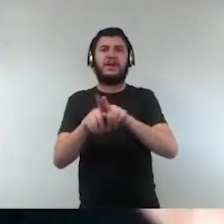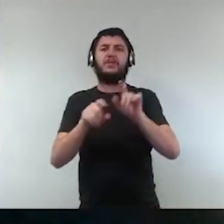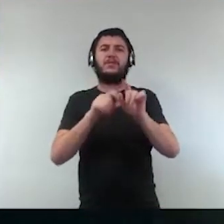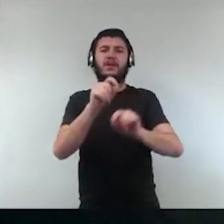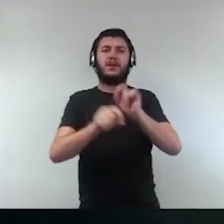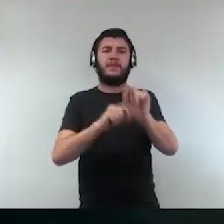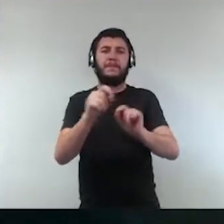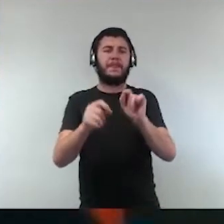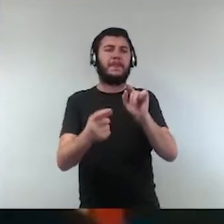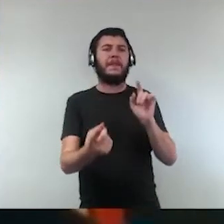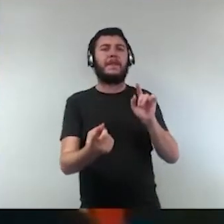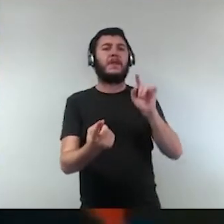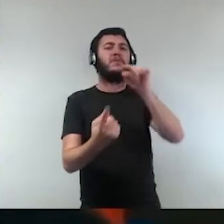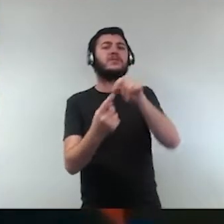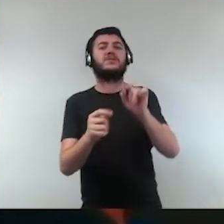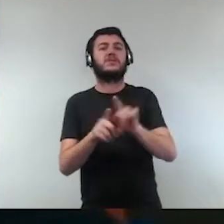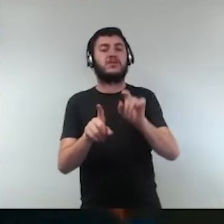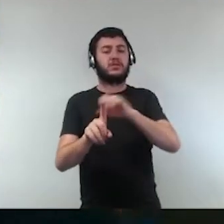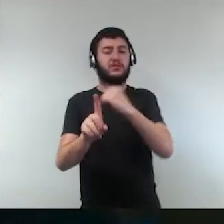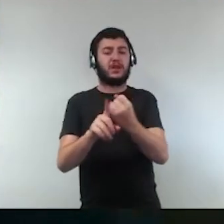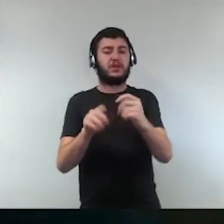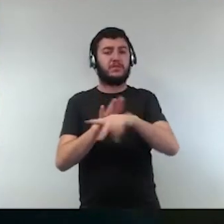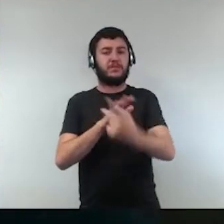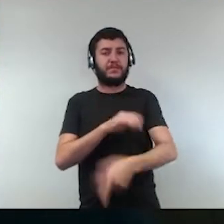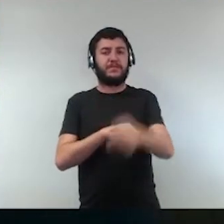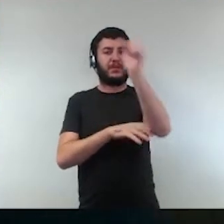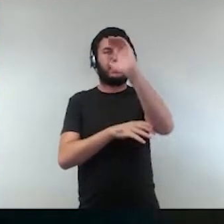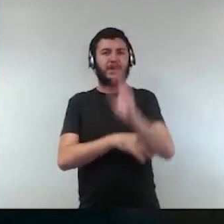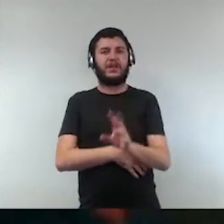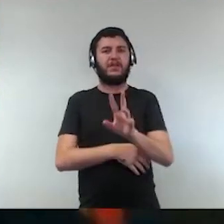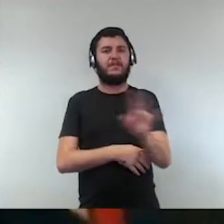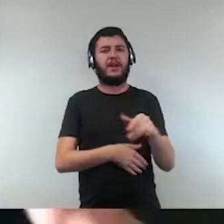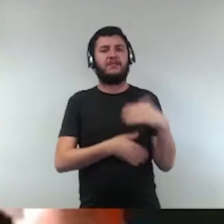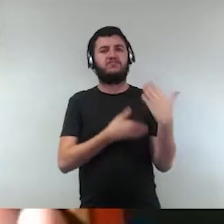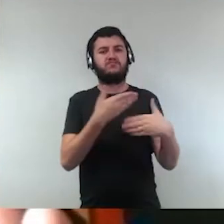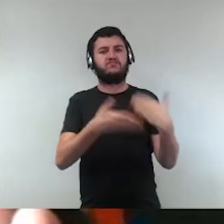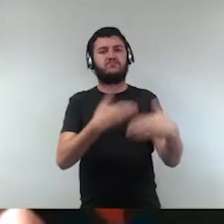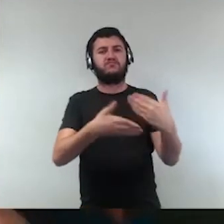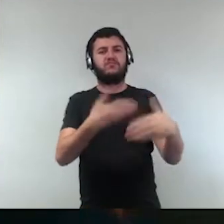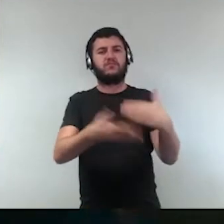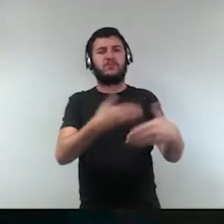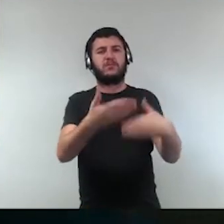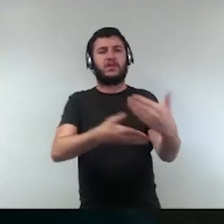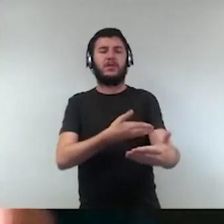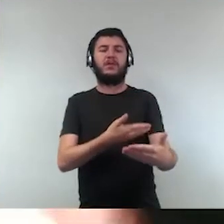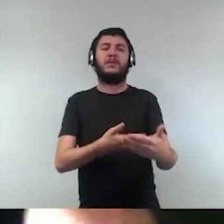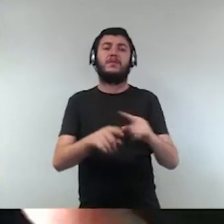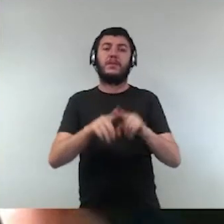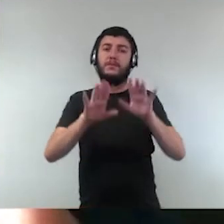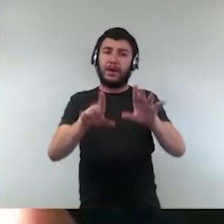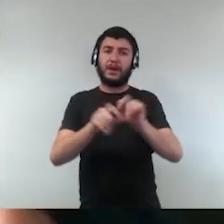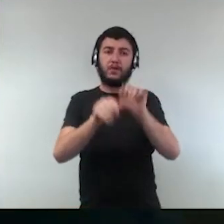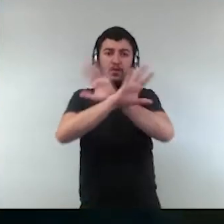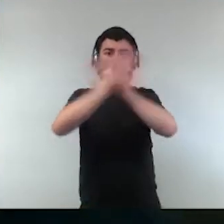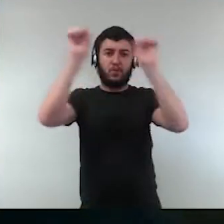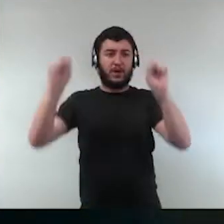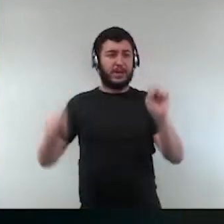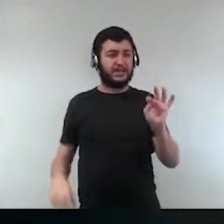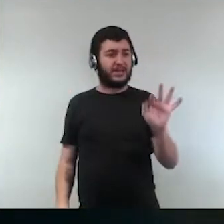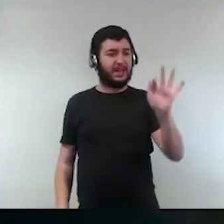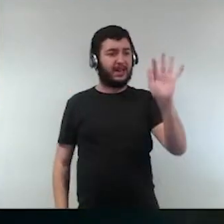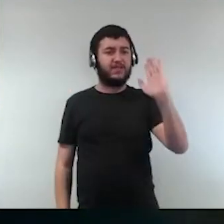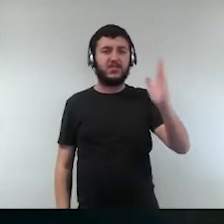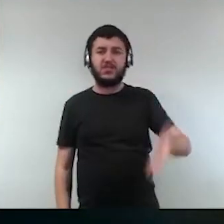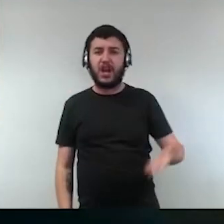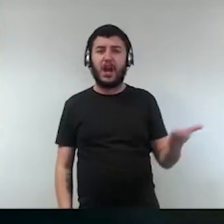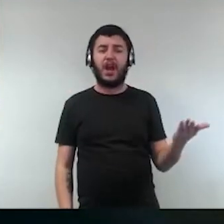tentando caminhar nessa confusão toda. O Supremo deixou isso muito claro, que há um